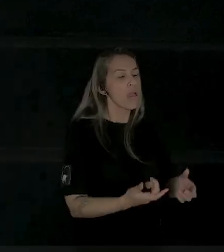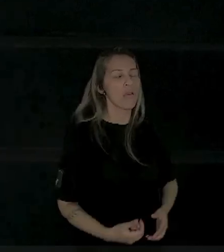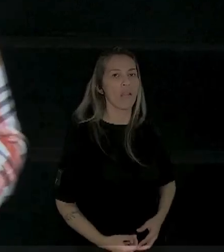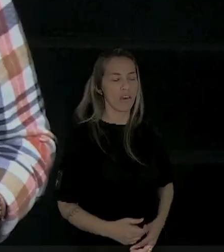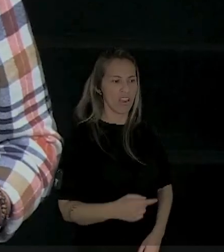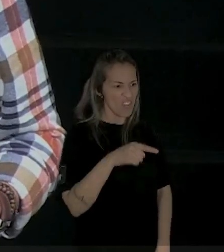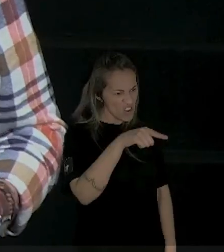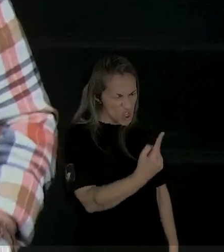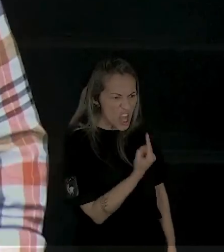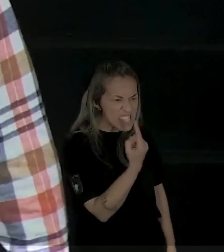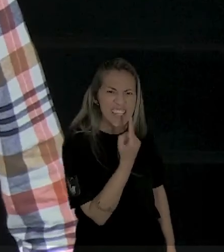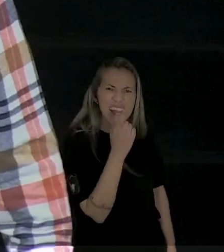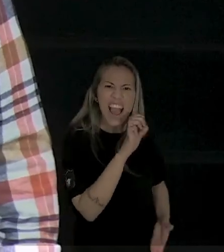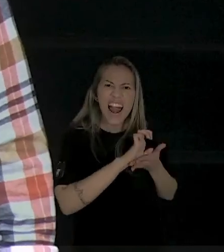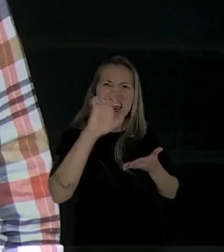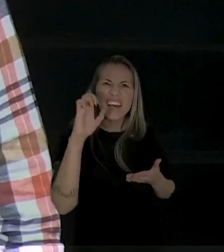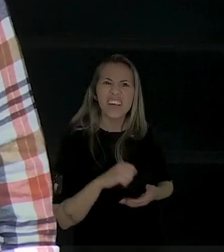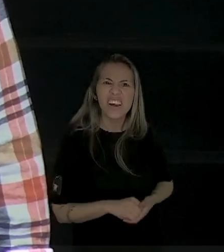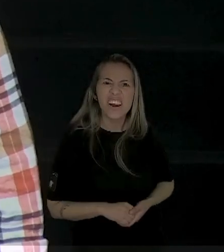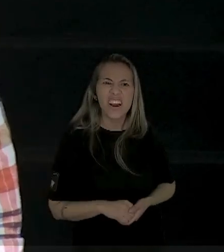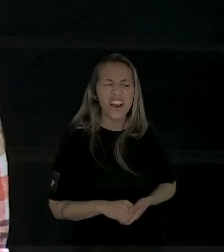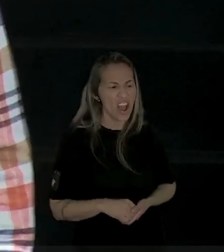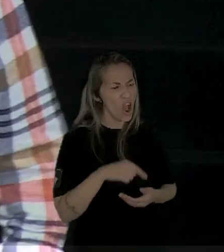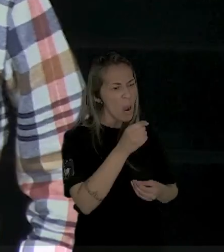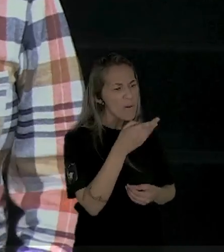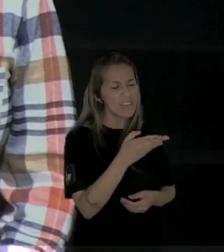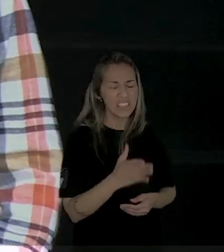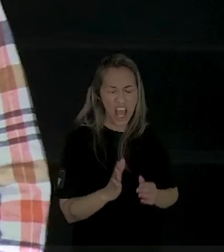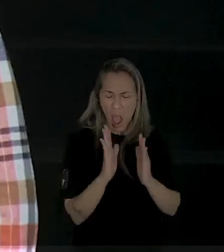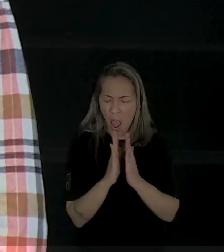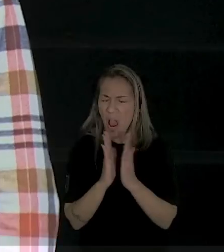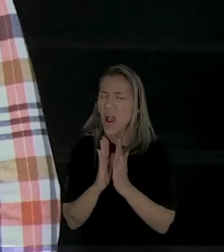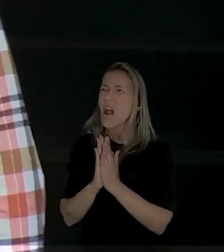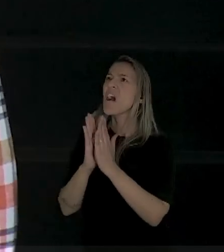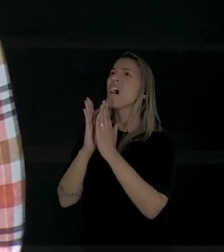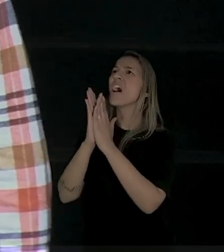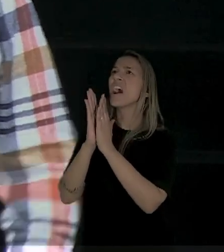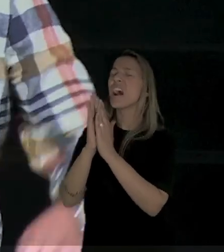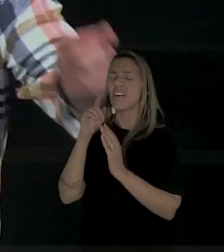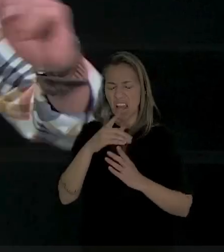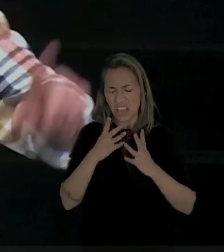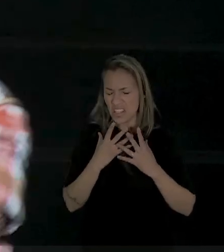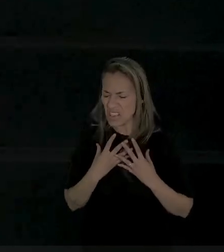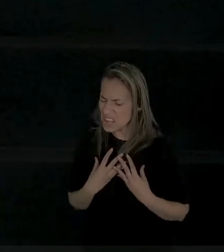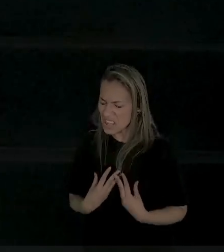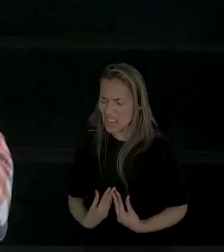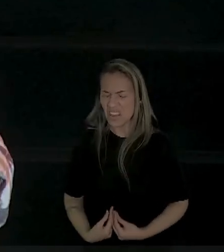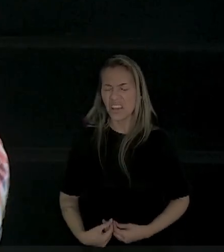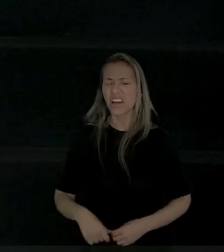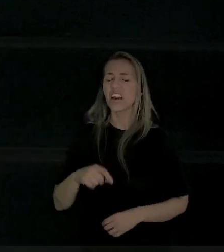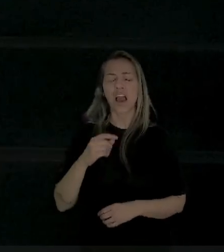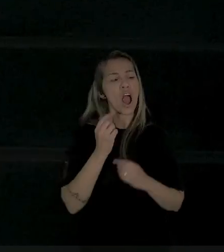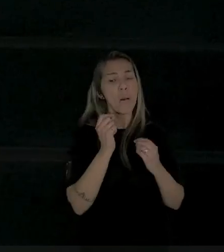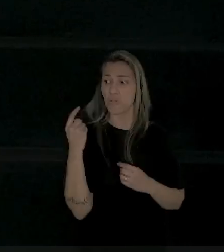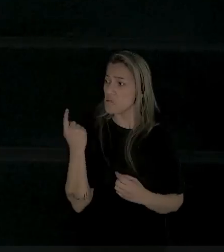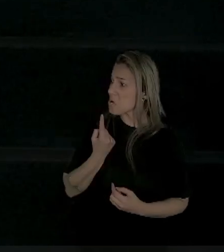Estava sozinho, Elias? Quando você deitou debaixo do zimbro e pediu a morte, no auge da depressão, não tinha ninguém para te abençoar, para te